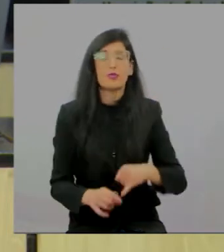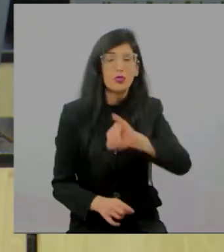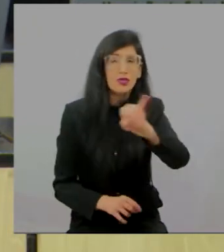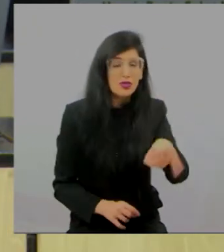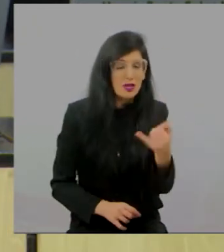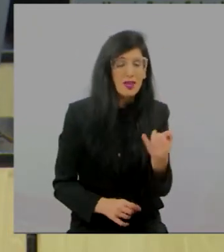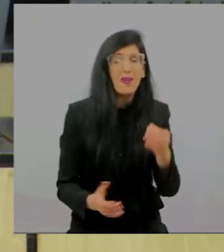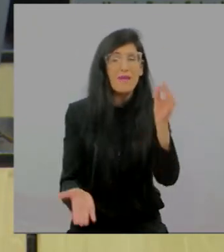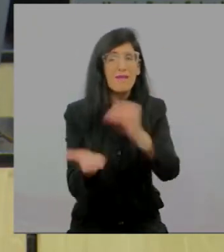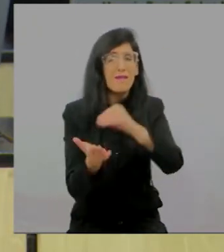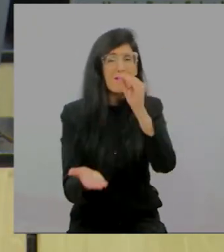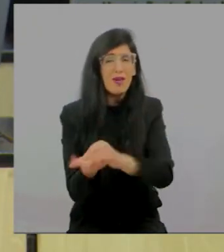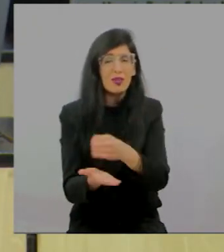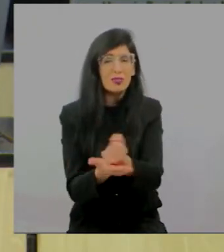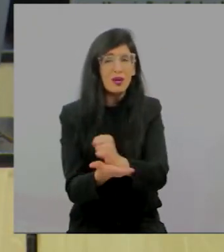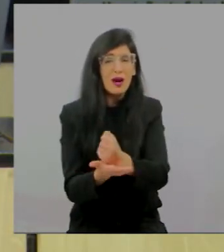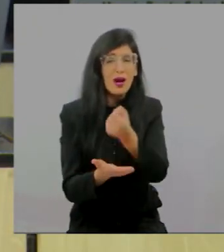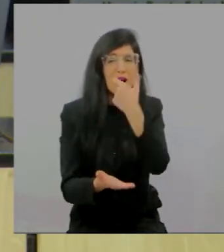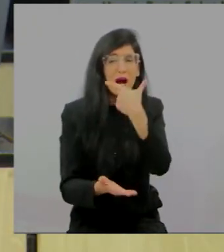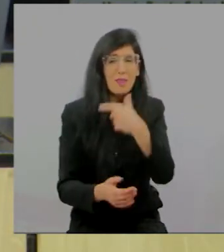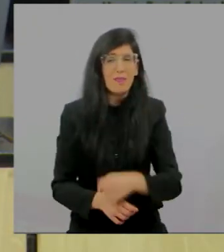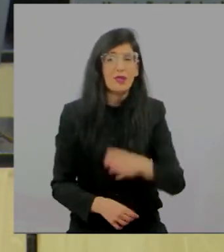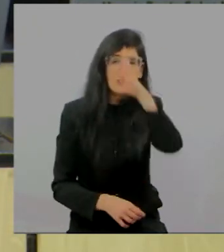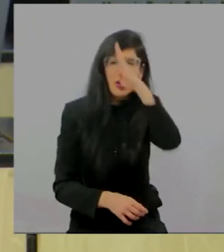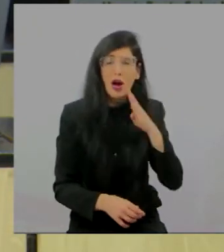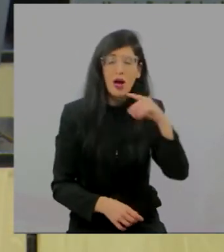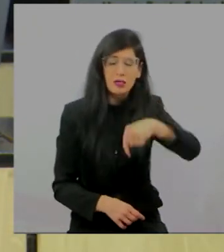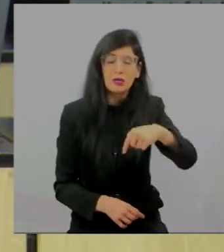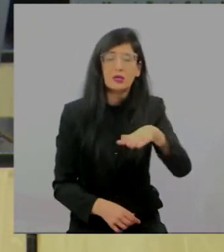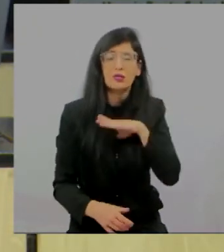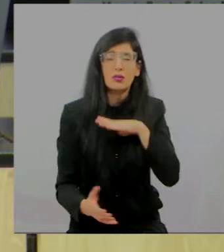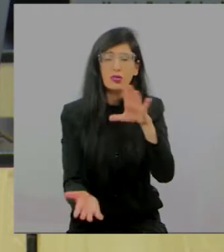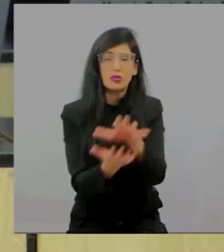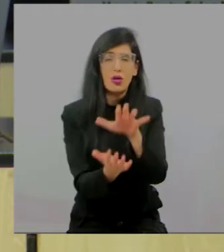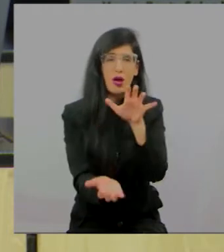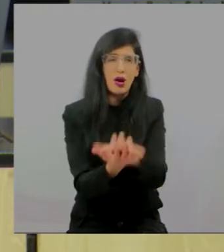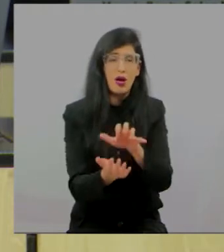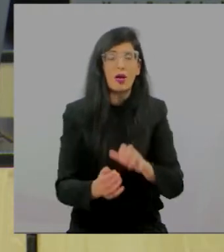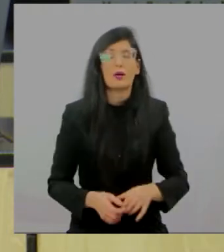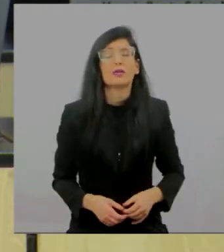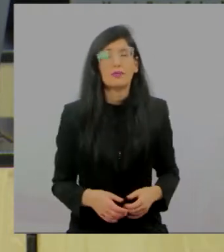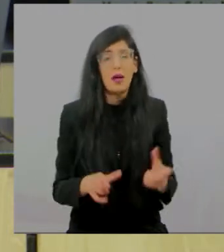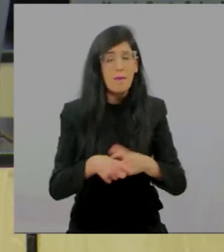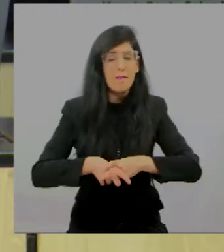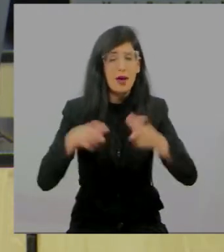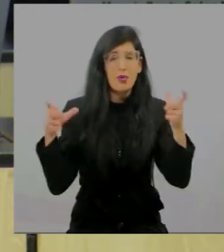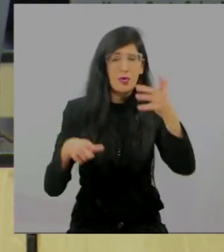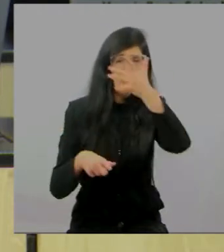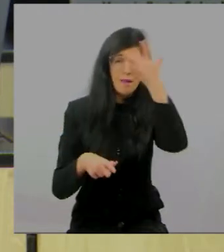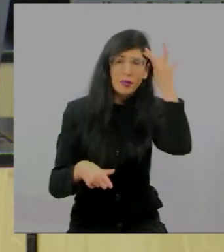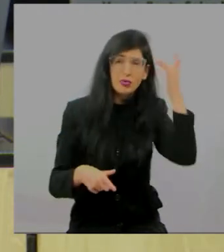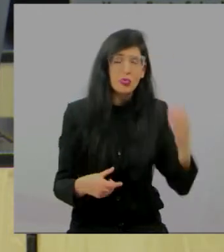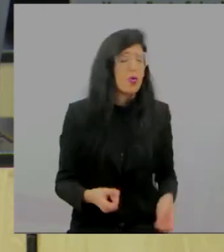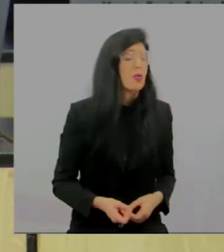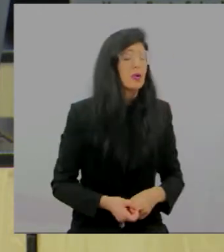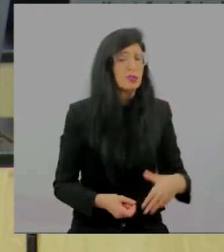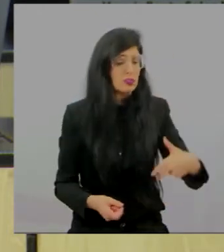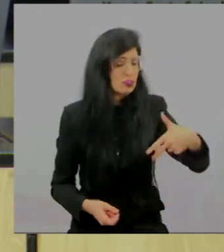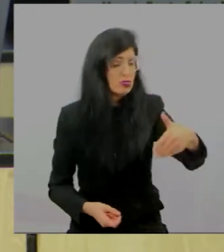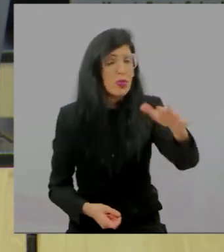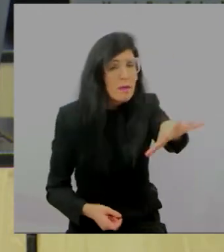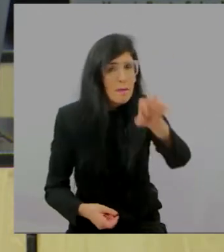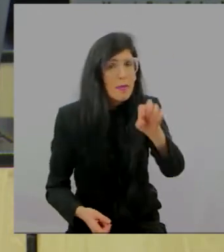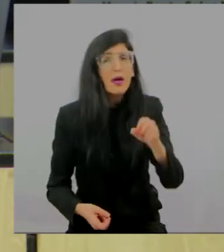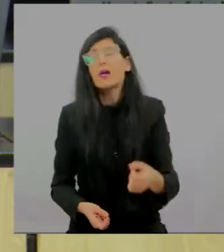em falta nas prateleiras da farmácia de alto custo do município de Jacareí. A grande maioria dos pacientes não tem condições financeiras para adquirir